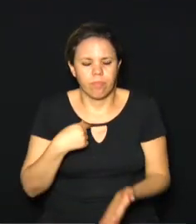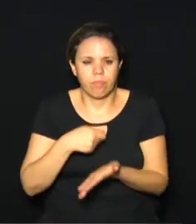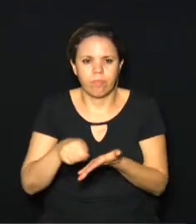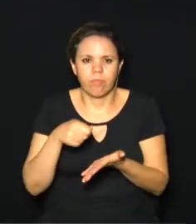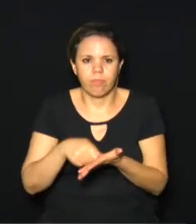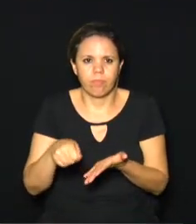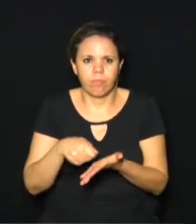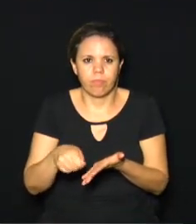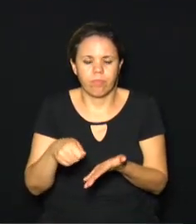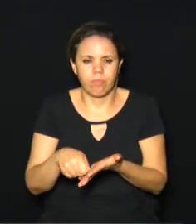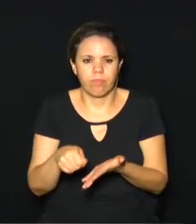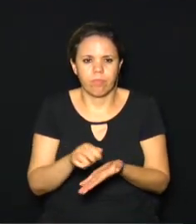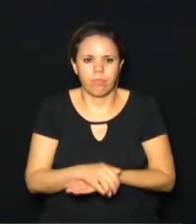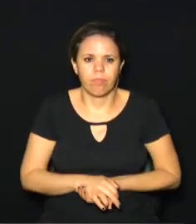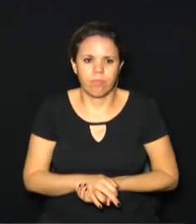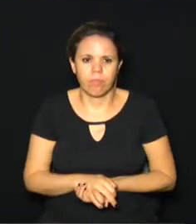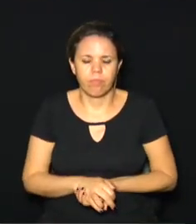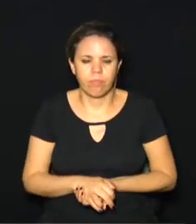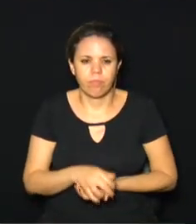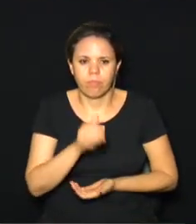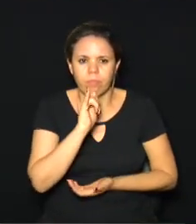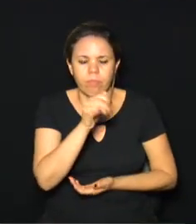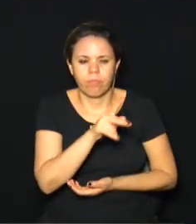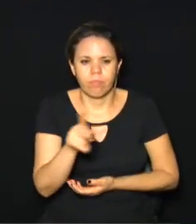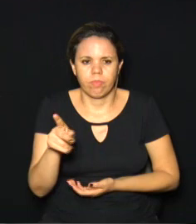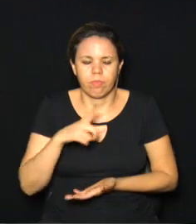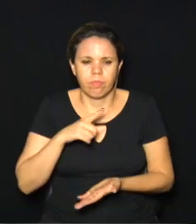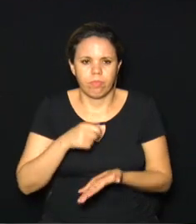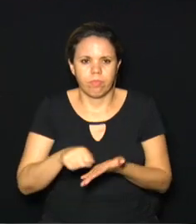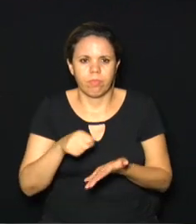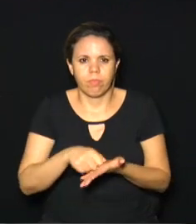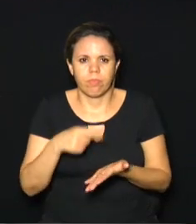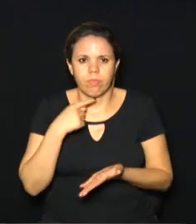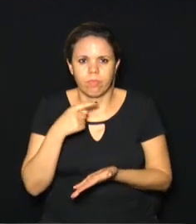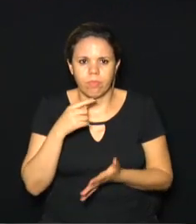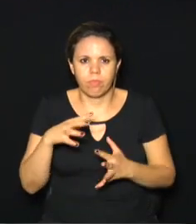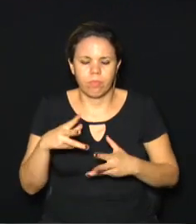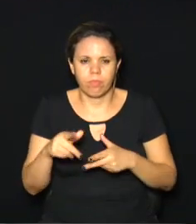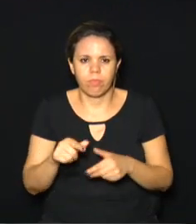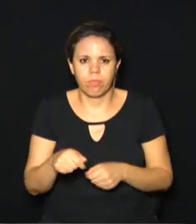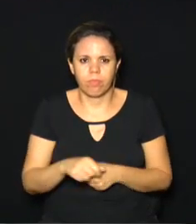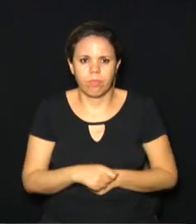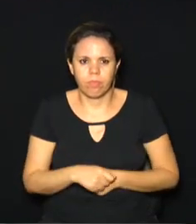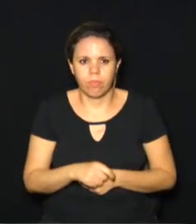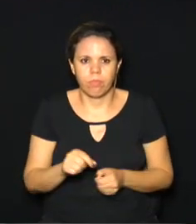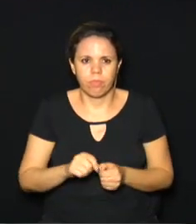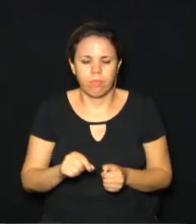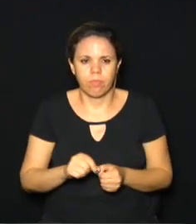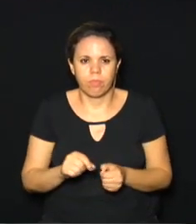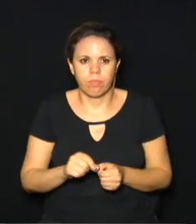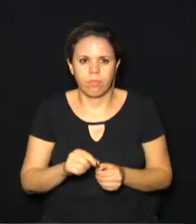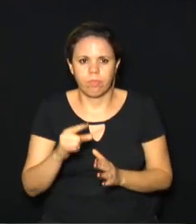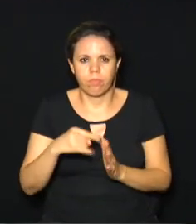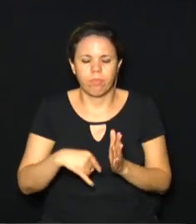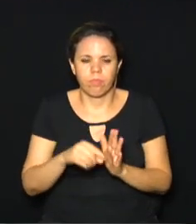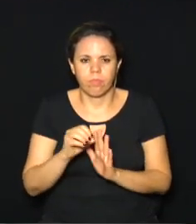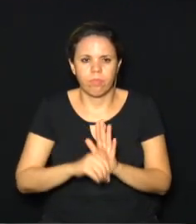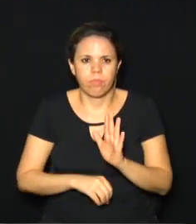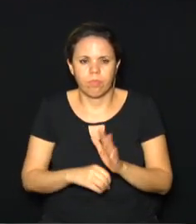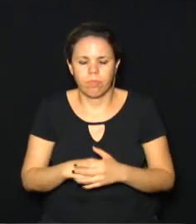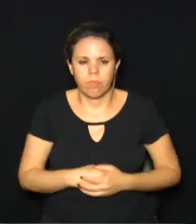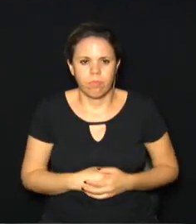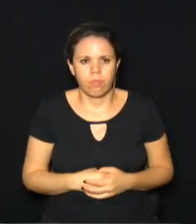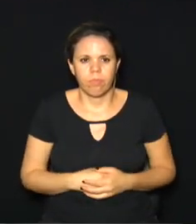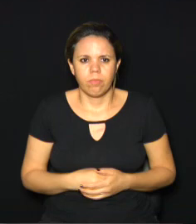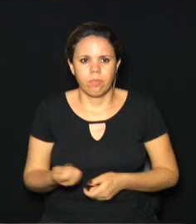aqui, já aviso o presidente que eu estou anotando essas questões todas, porque depois eu vou fazer um ofício aí, né, para